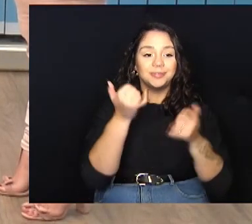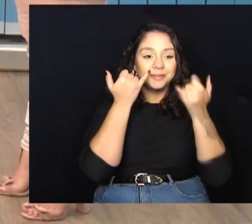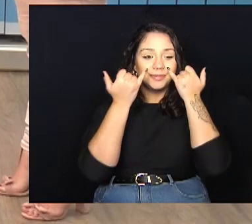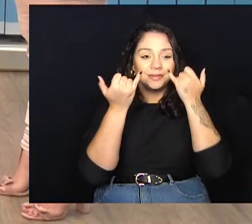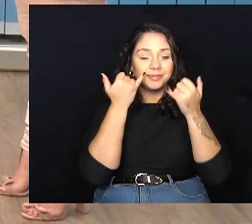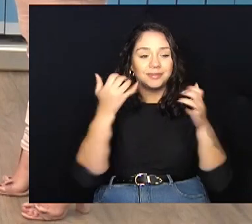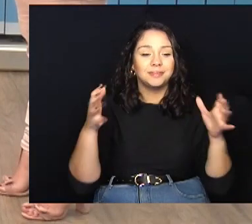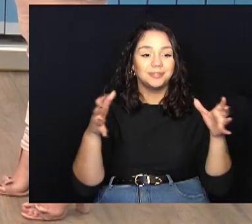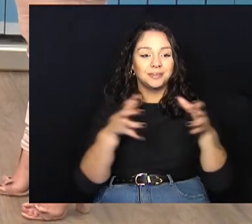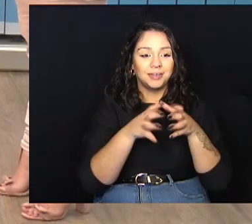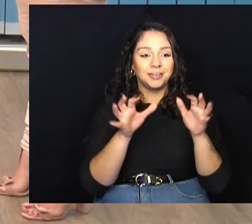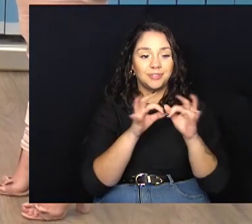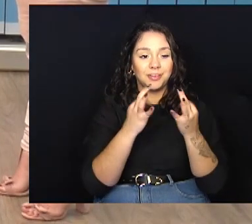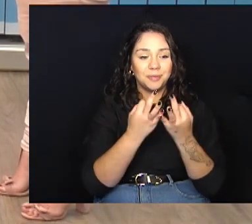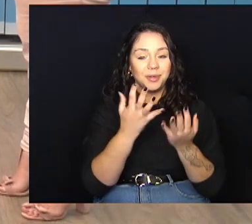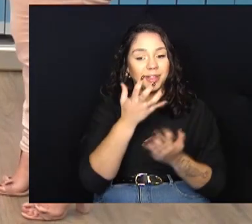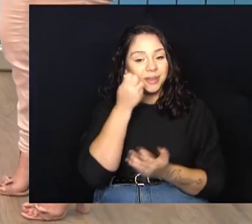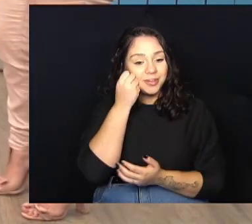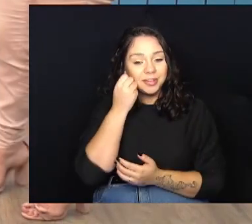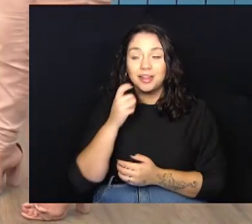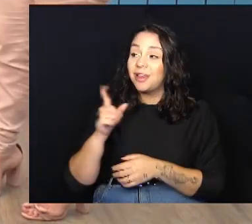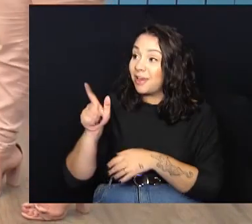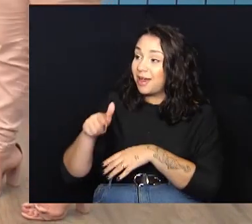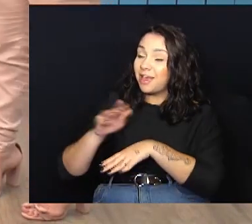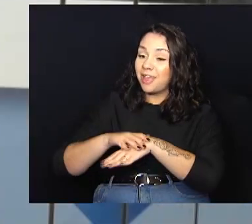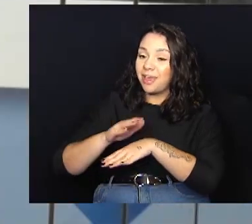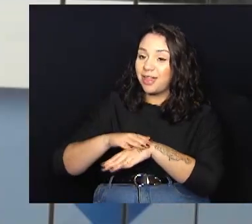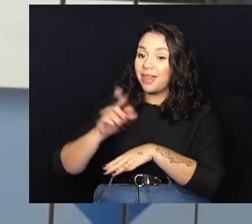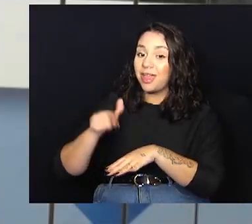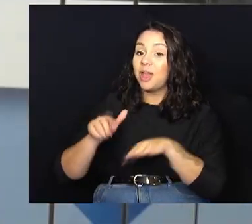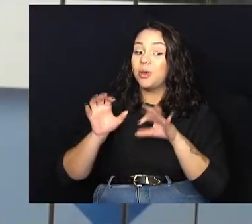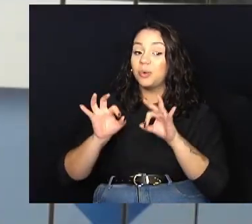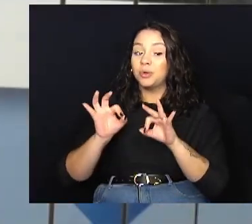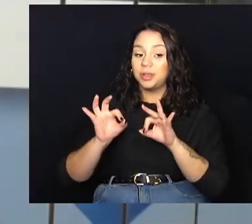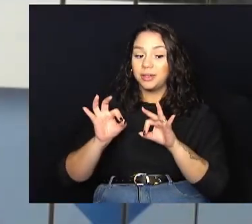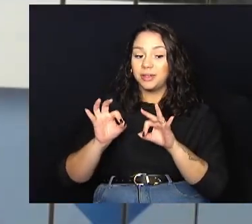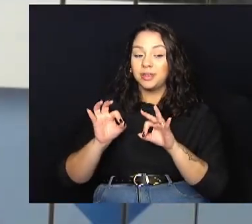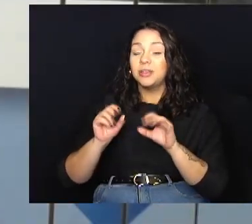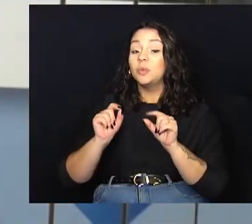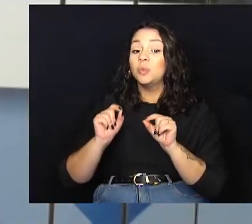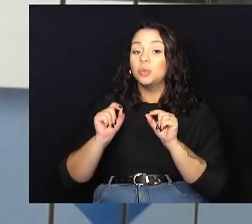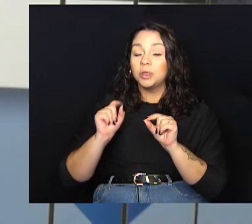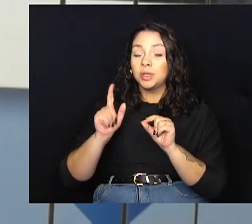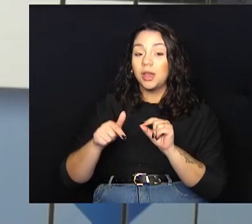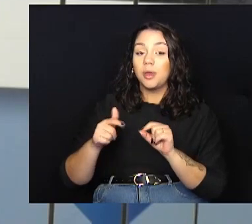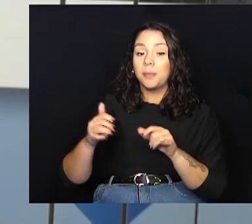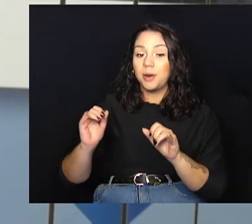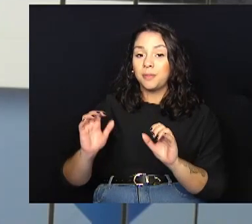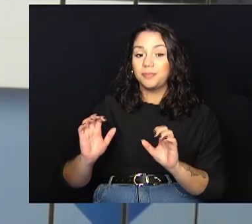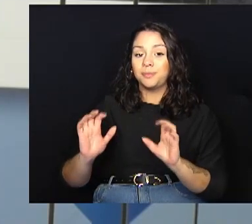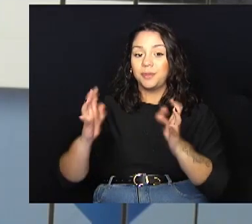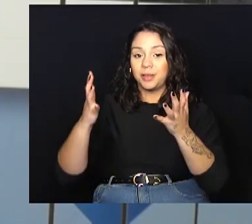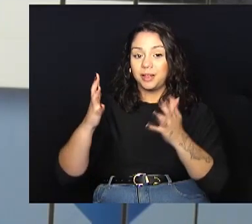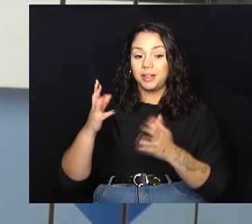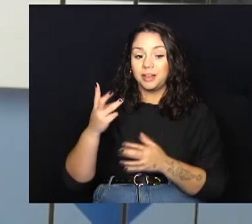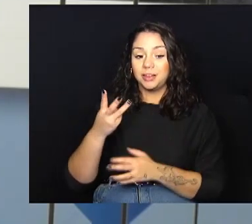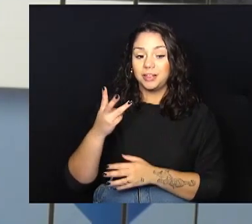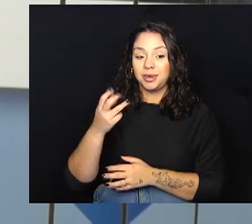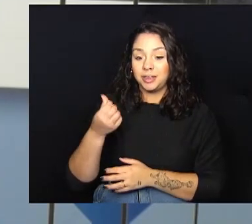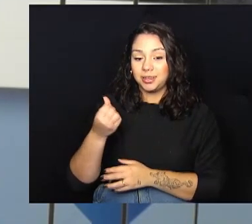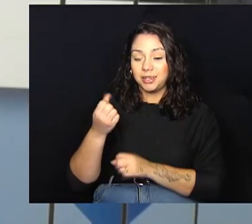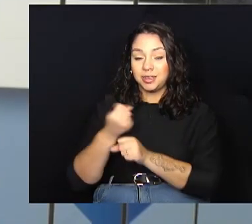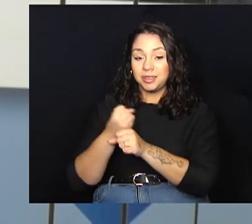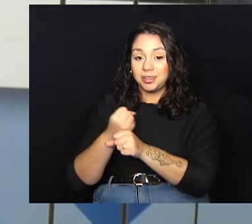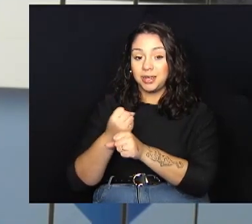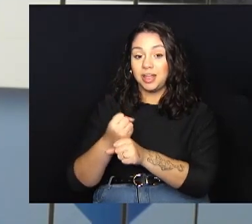família acolhedora é essa ação é justamente para comemorar os 36 anos do serviço a gente lembra que o serviço de